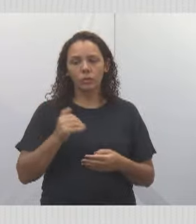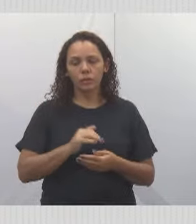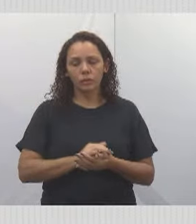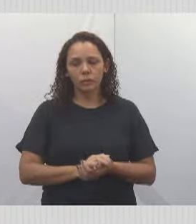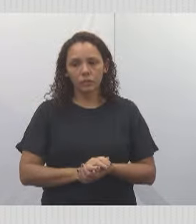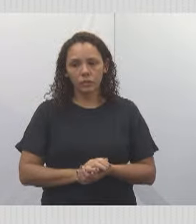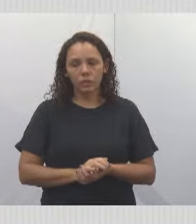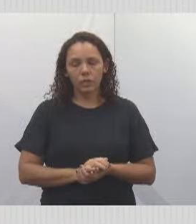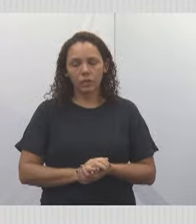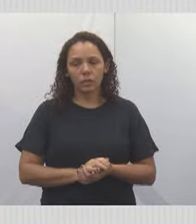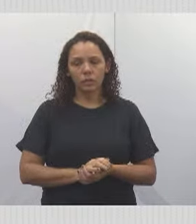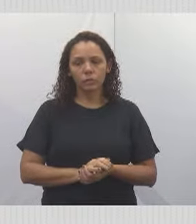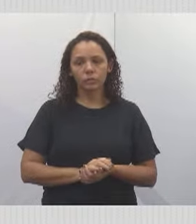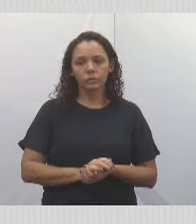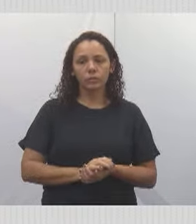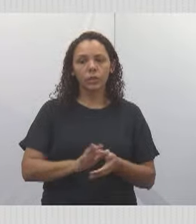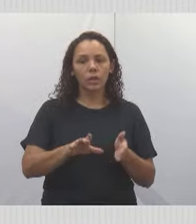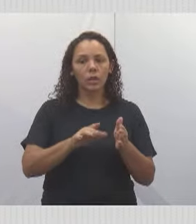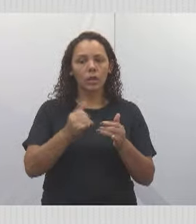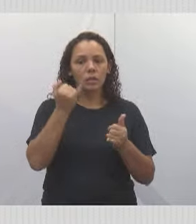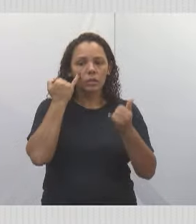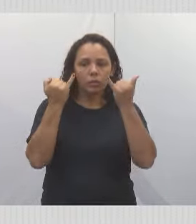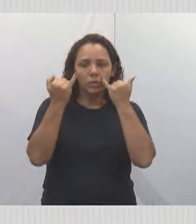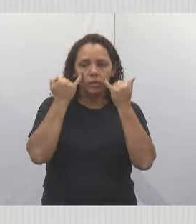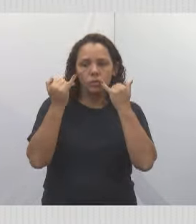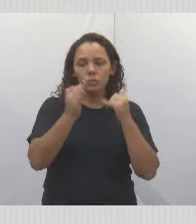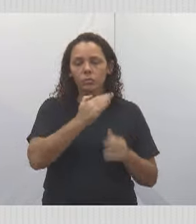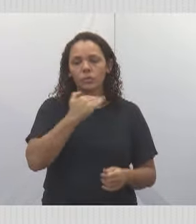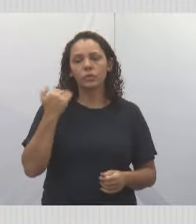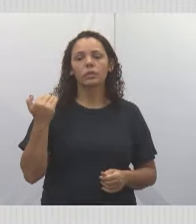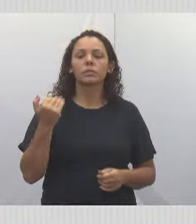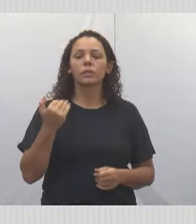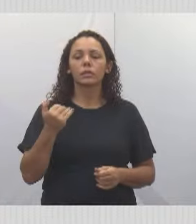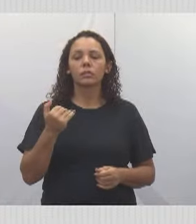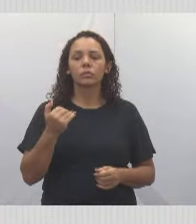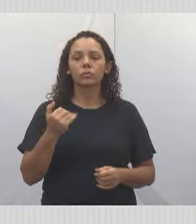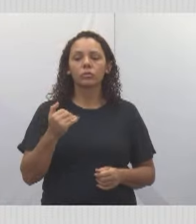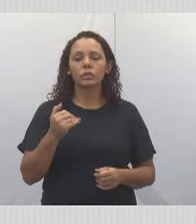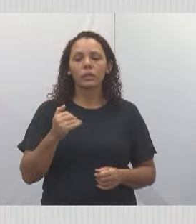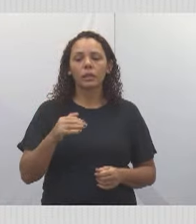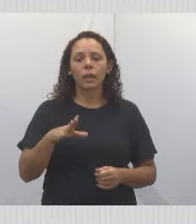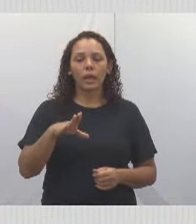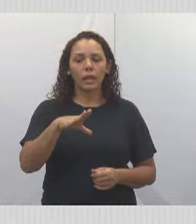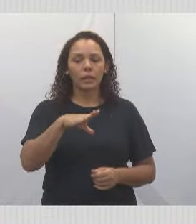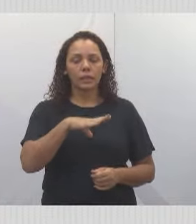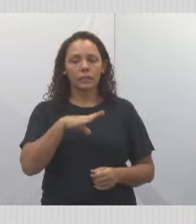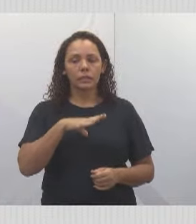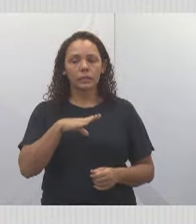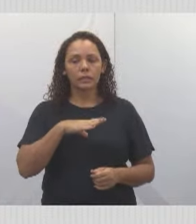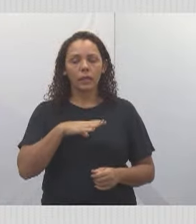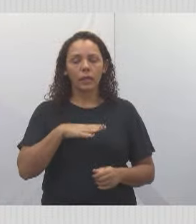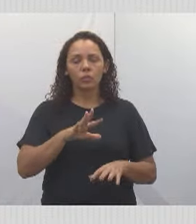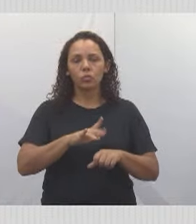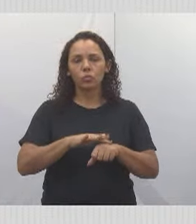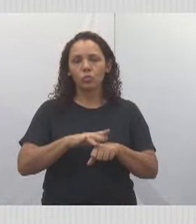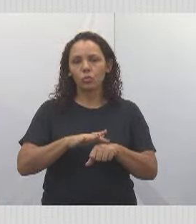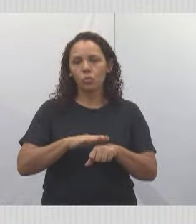de Mortalidade do Ministério da Saúde. O padrão de mortalidade do município continua sendo por doenças crônicas